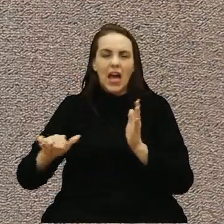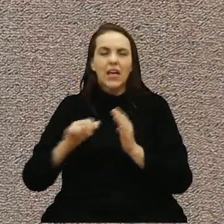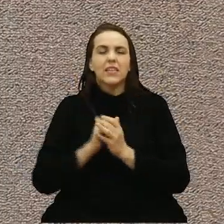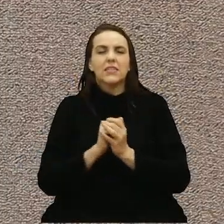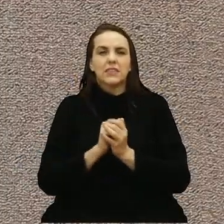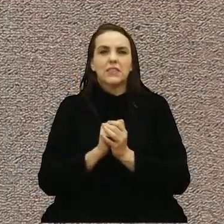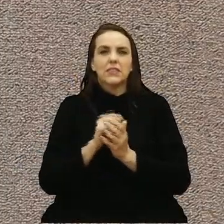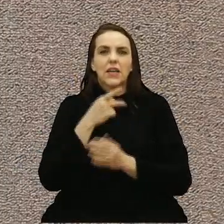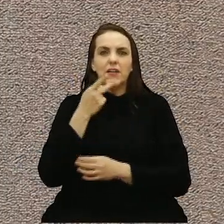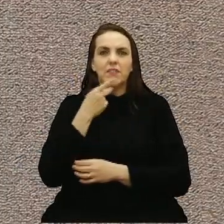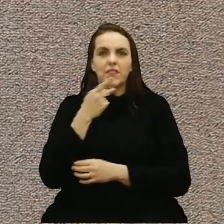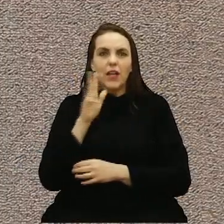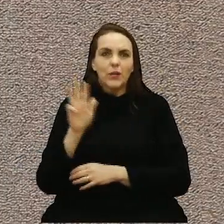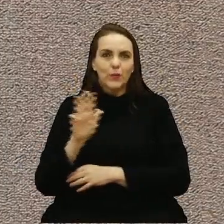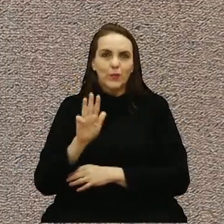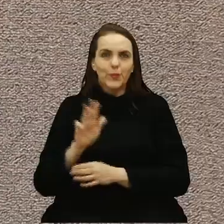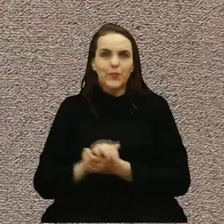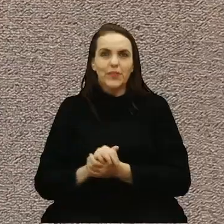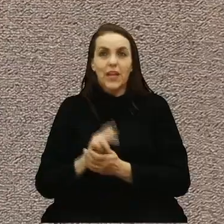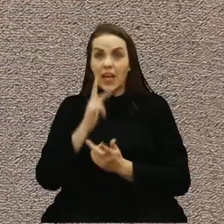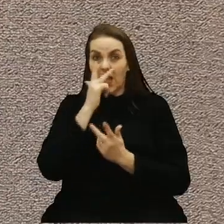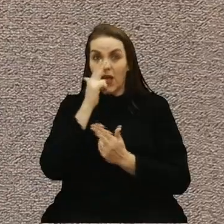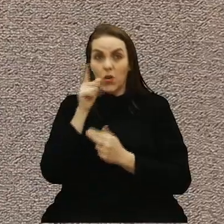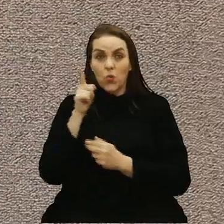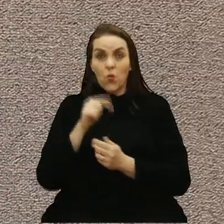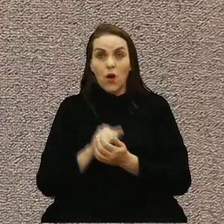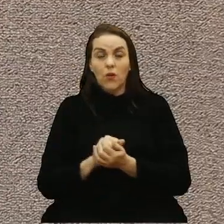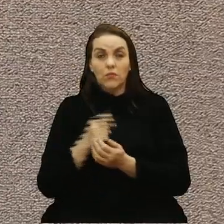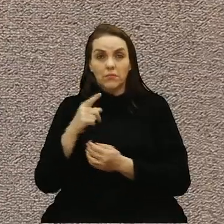Lula e eu tive a mesma concepção que o senhor.